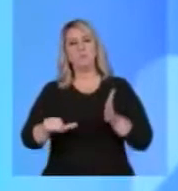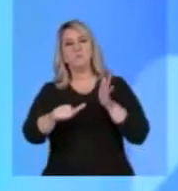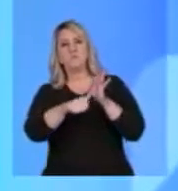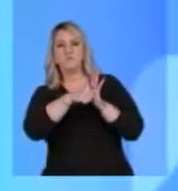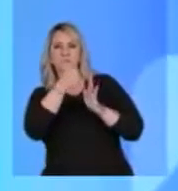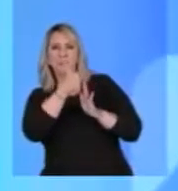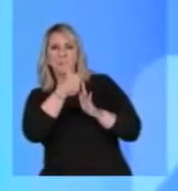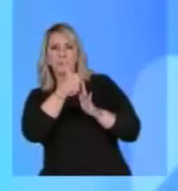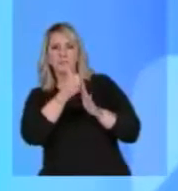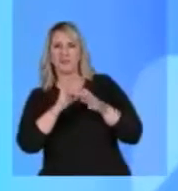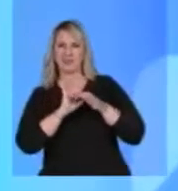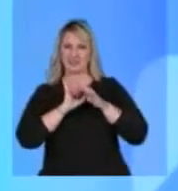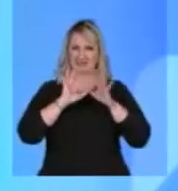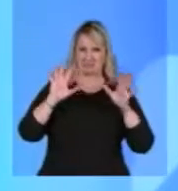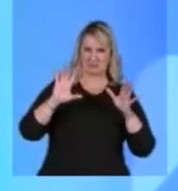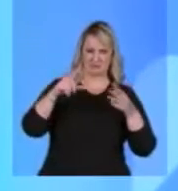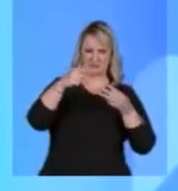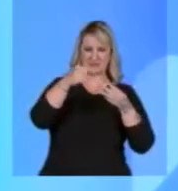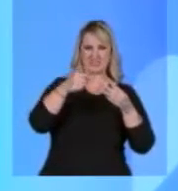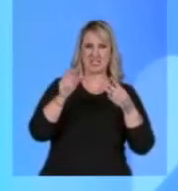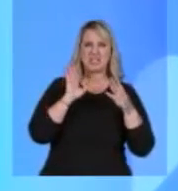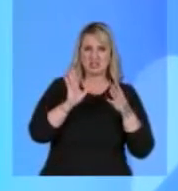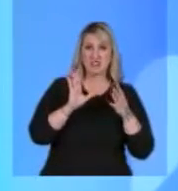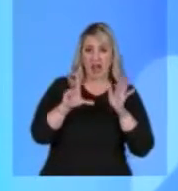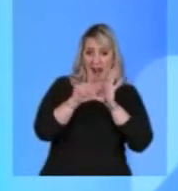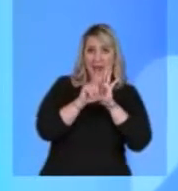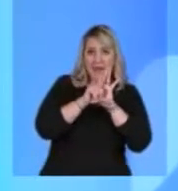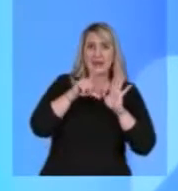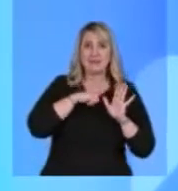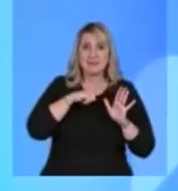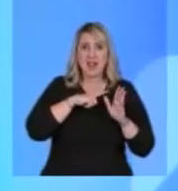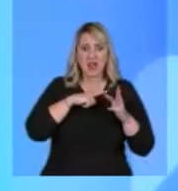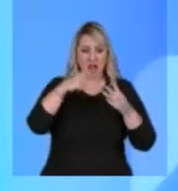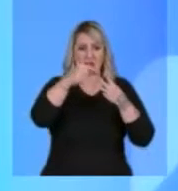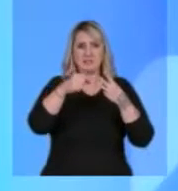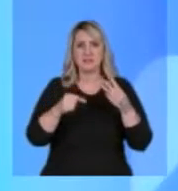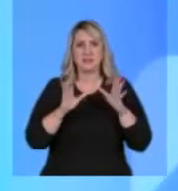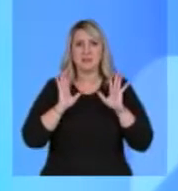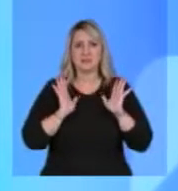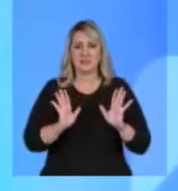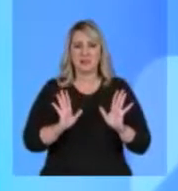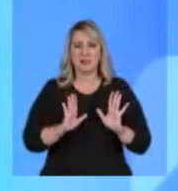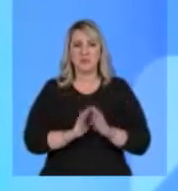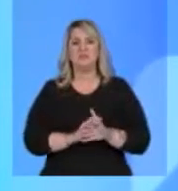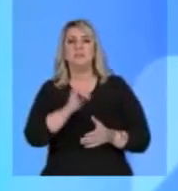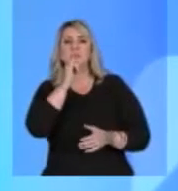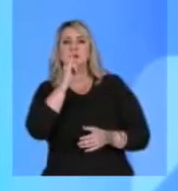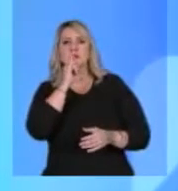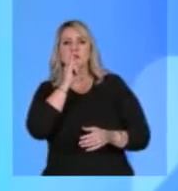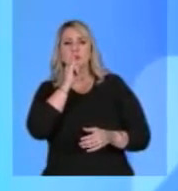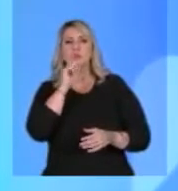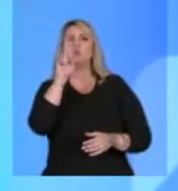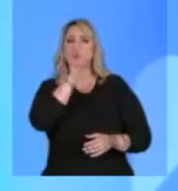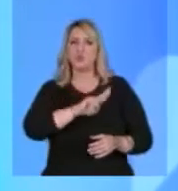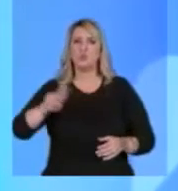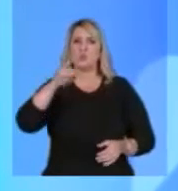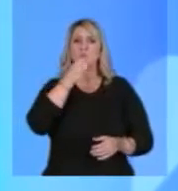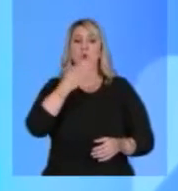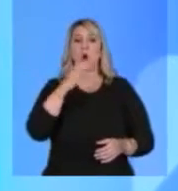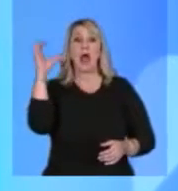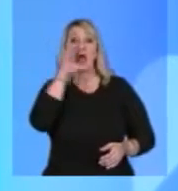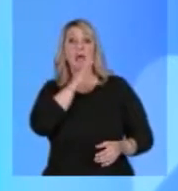a dispensa de licitação está prevista na lei de licitações ela por exemplo é útil quando você tem uma